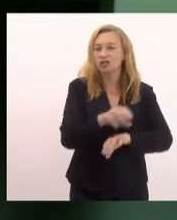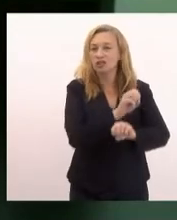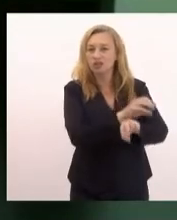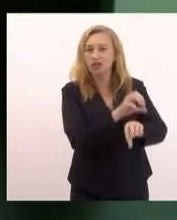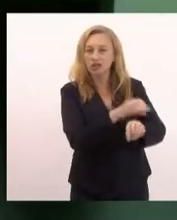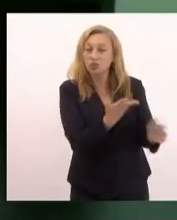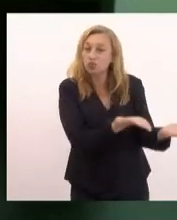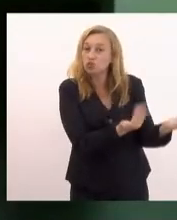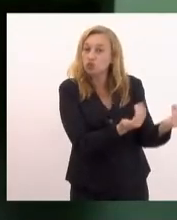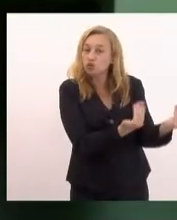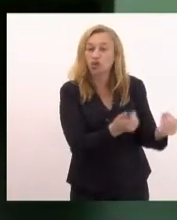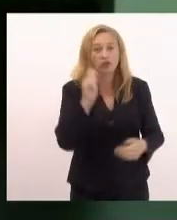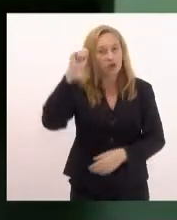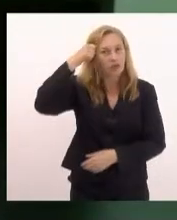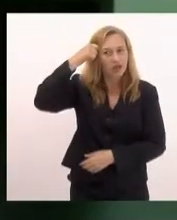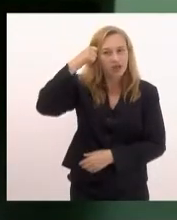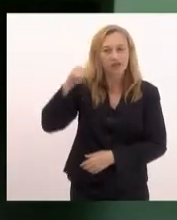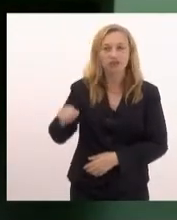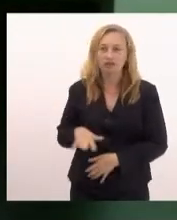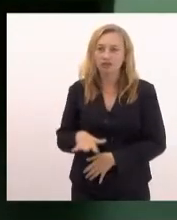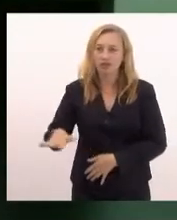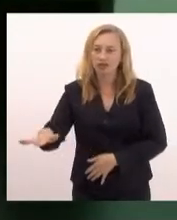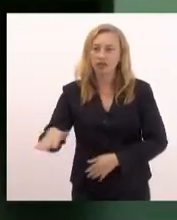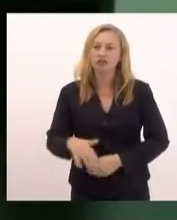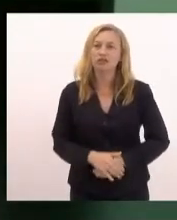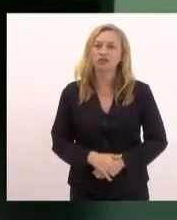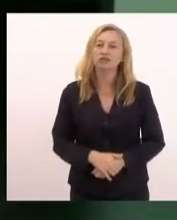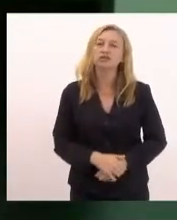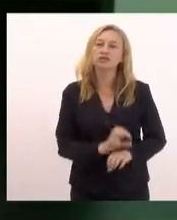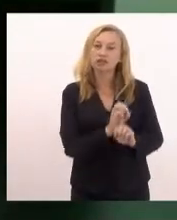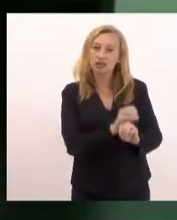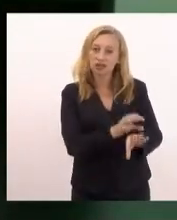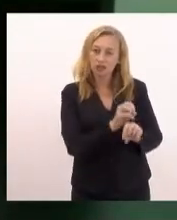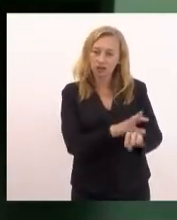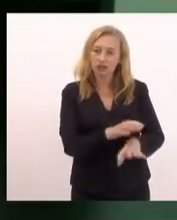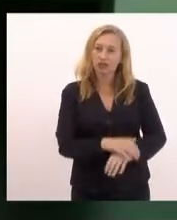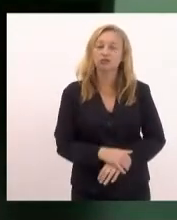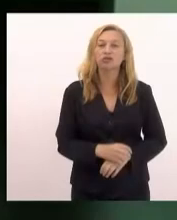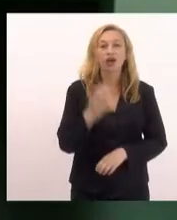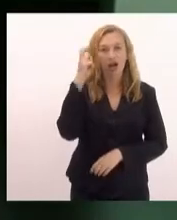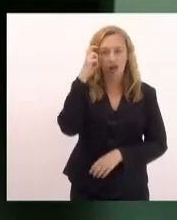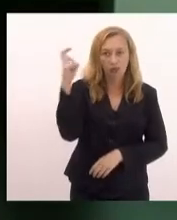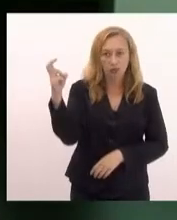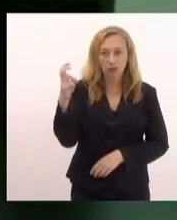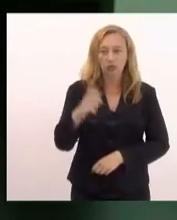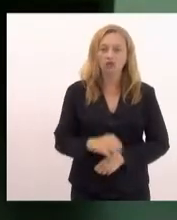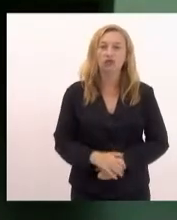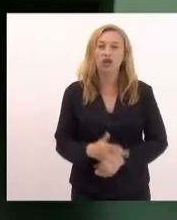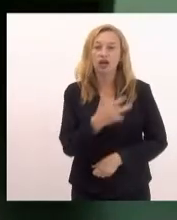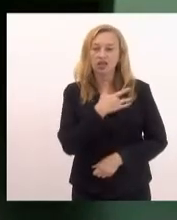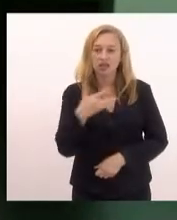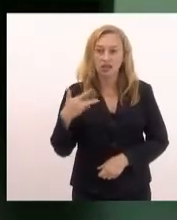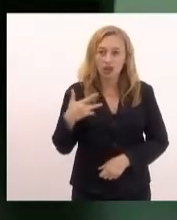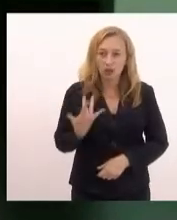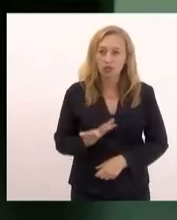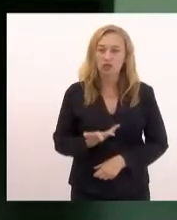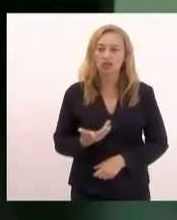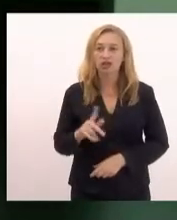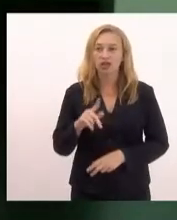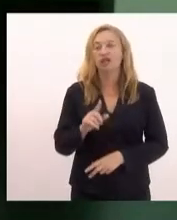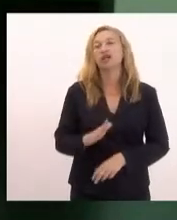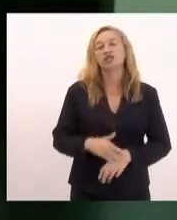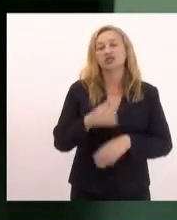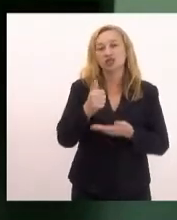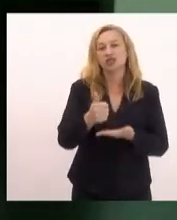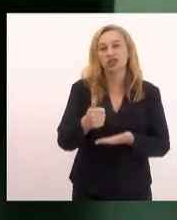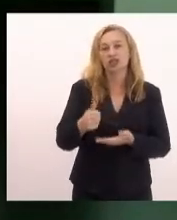jovens pretos da favela, à educação, à cultura, à saúde, à dignidade humana, acima